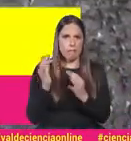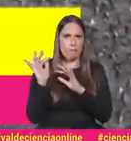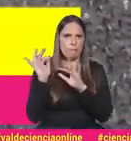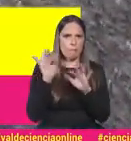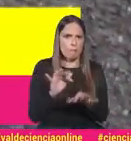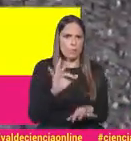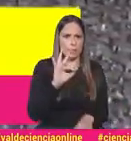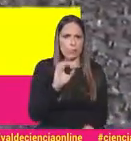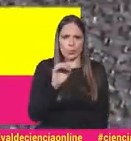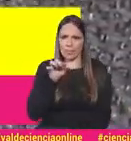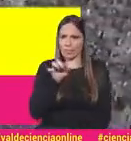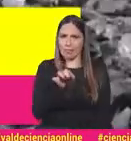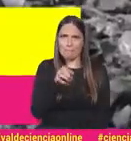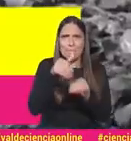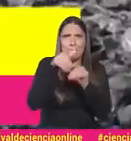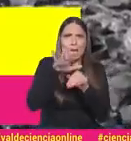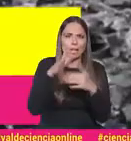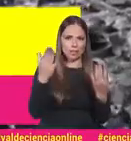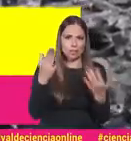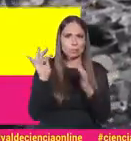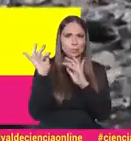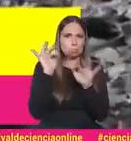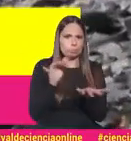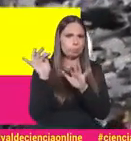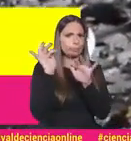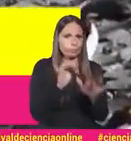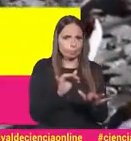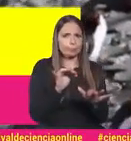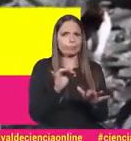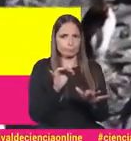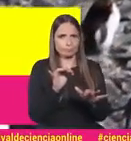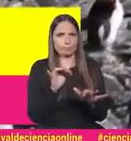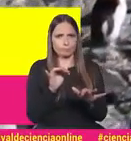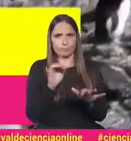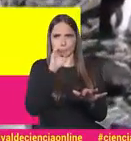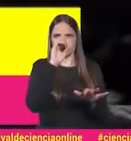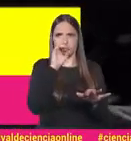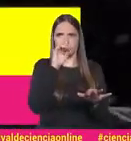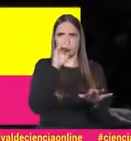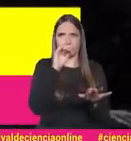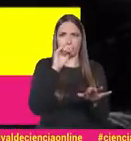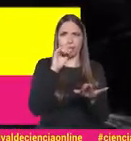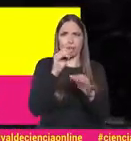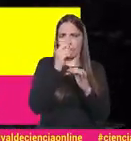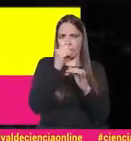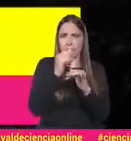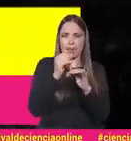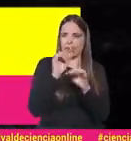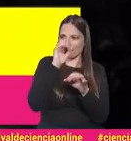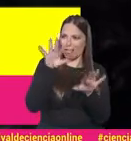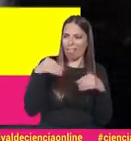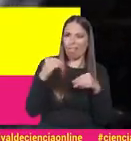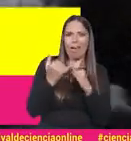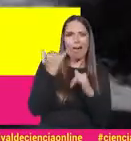de 40 mil a chegarem, como tivessem um relógio automático